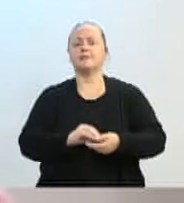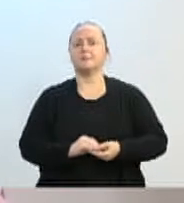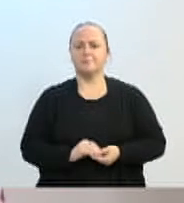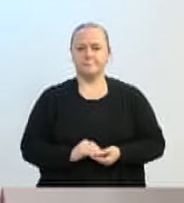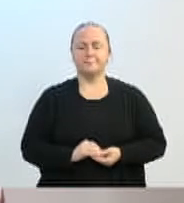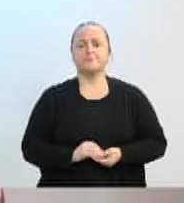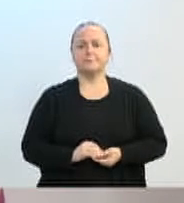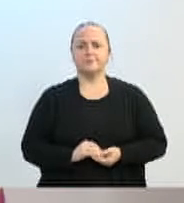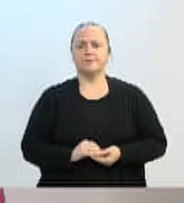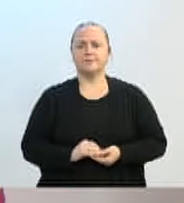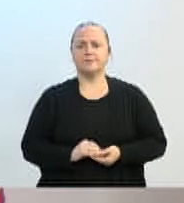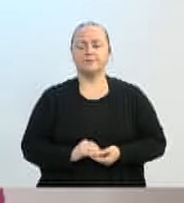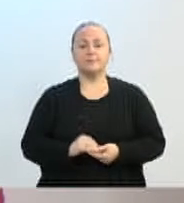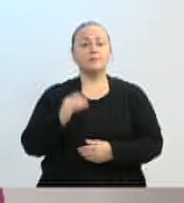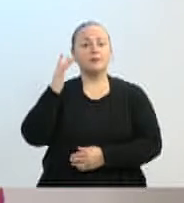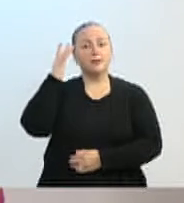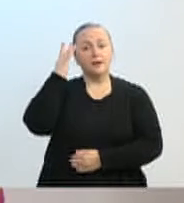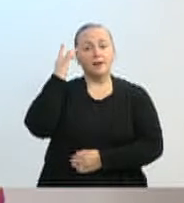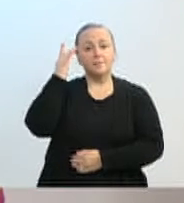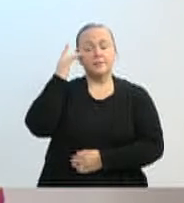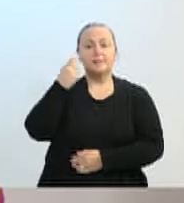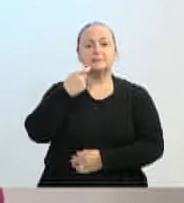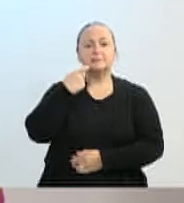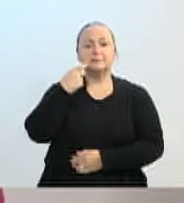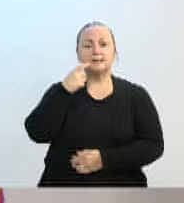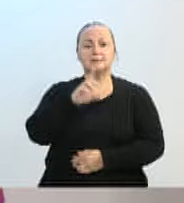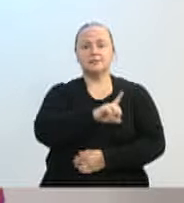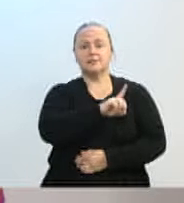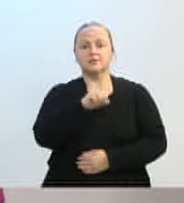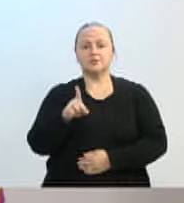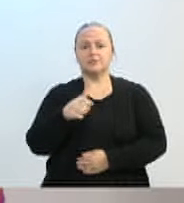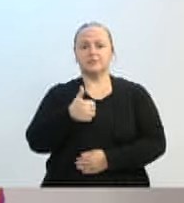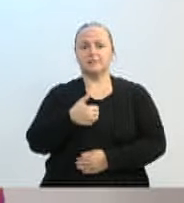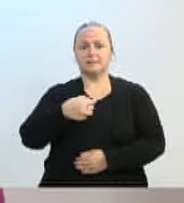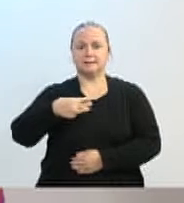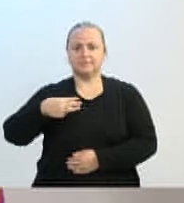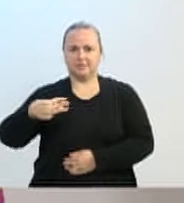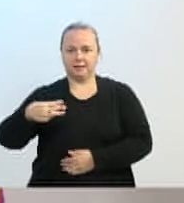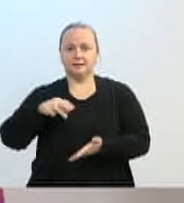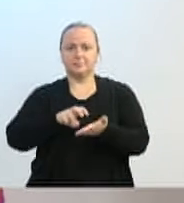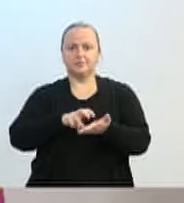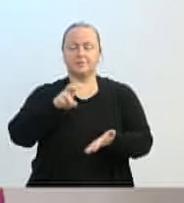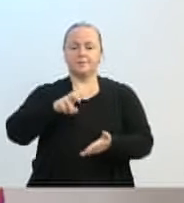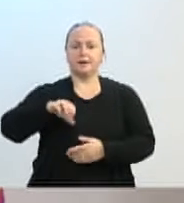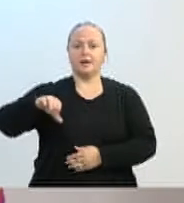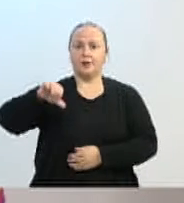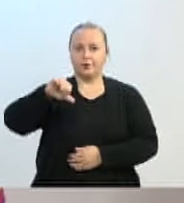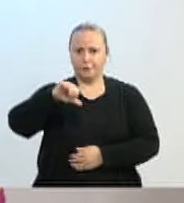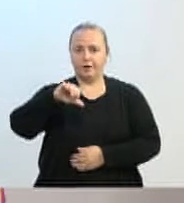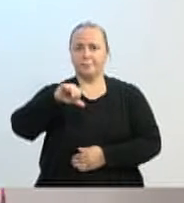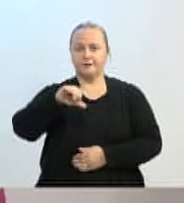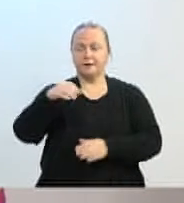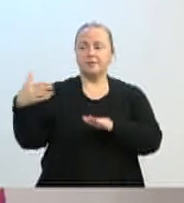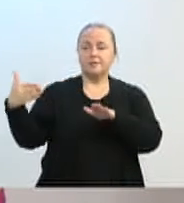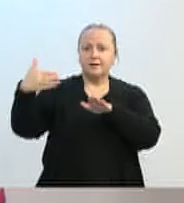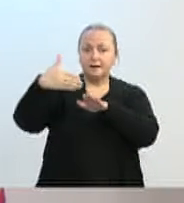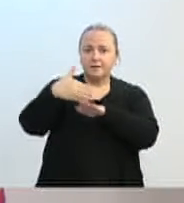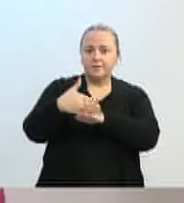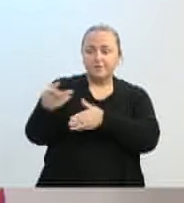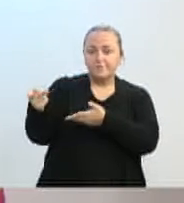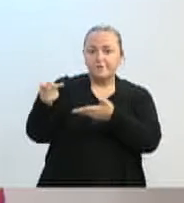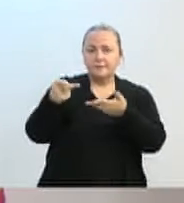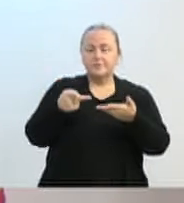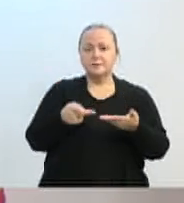amanhã, na sexta-feira, dia 13, então, às 9 horas da manhã, nós vamos receber aqui em Blumenau a visita